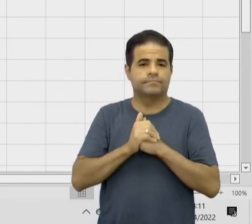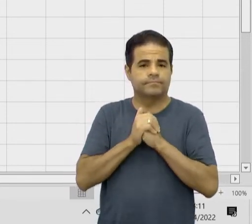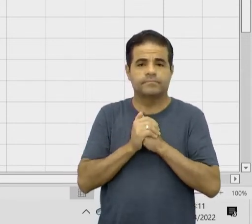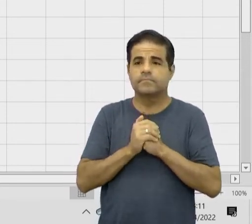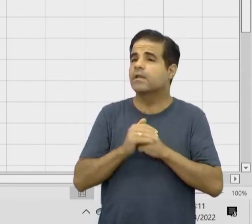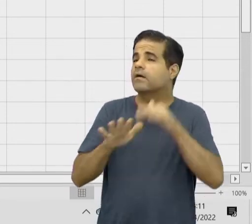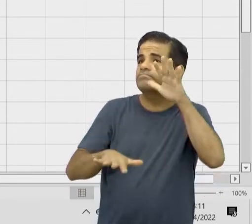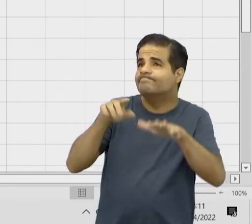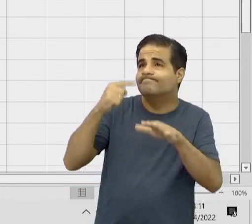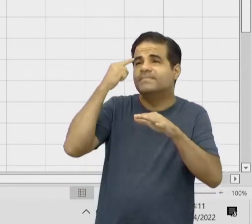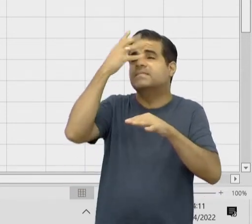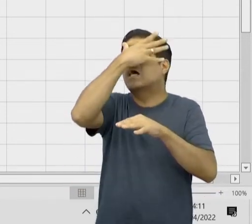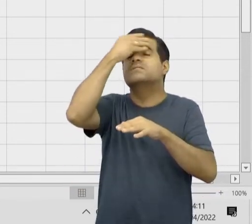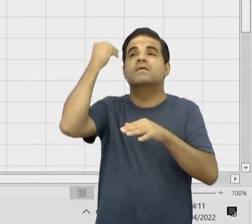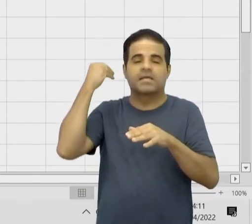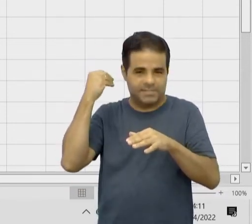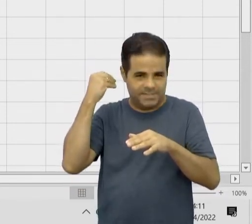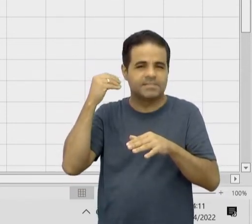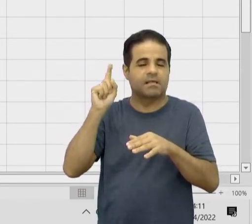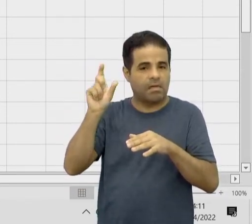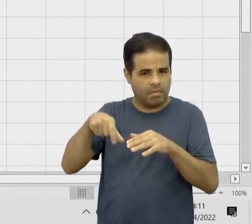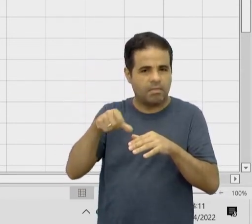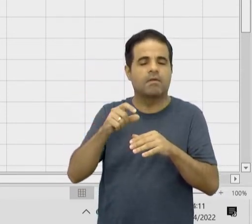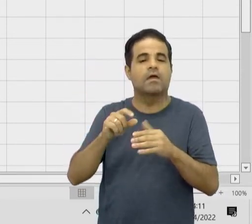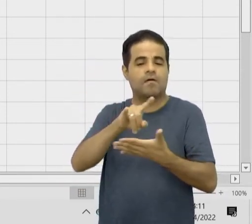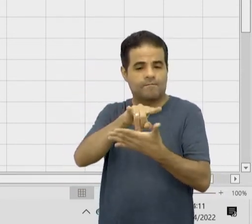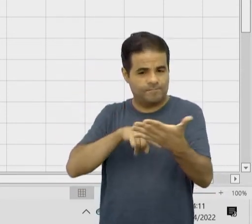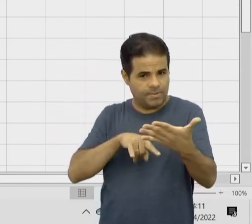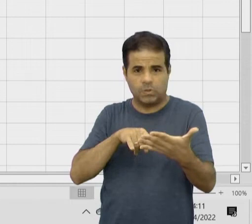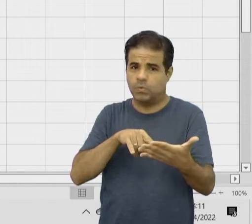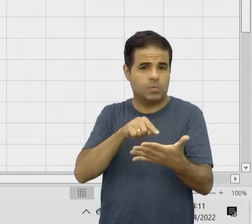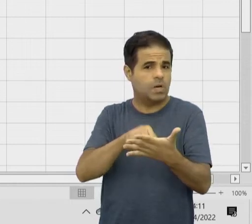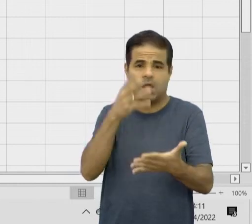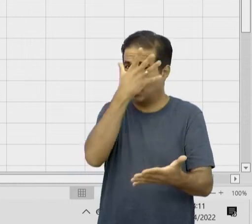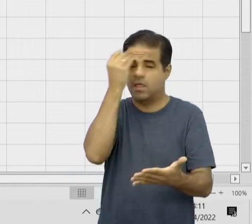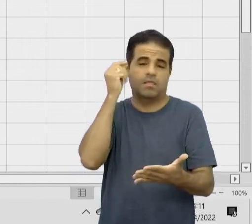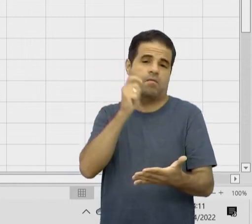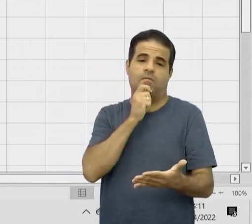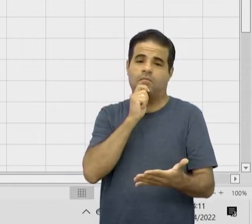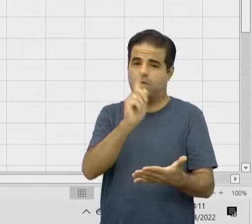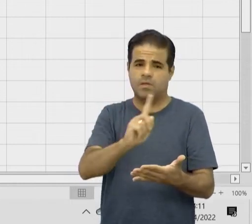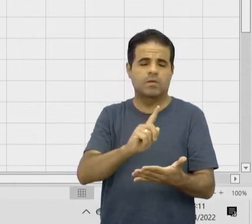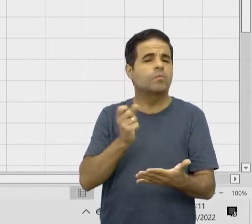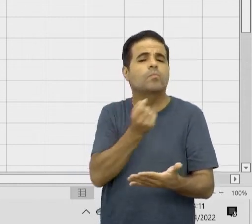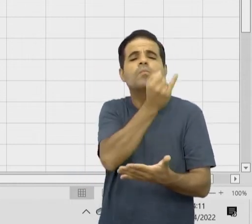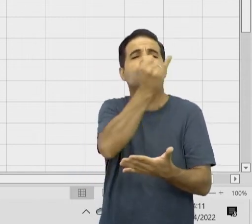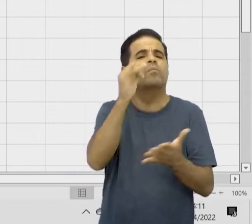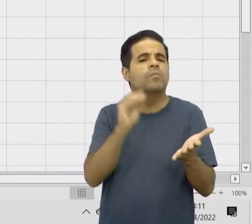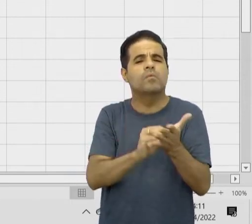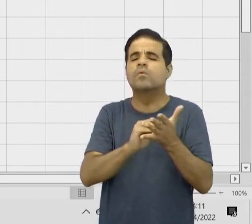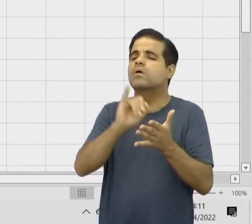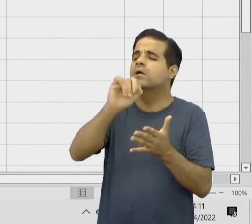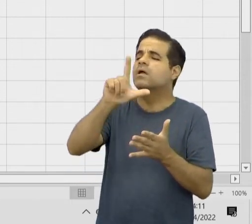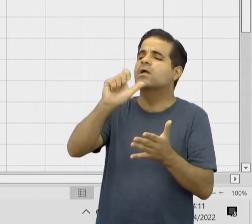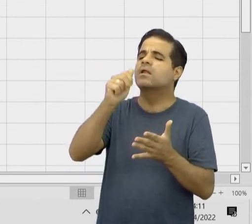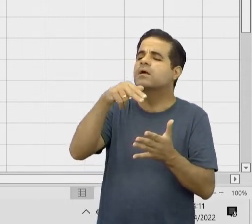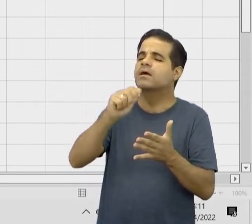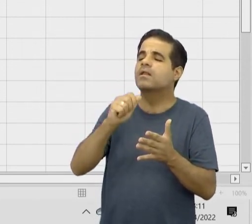e aí às vezes eu até esqueço daquele, mas na fatura não esquece, não. Fala para mim, quanto que tá? Fala o seu primeiro aí, Ilana, vamos